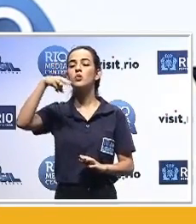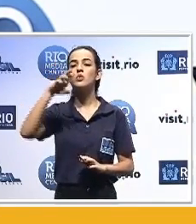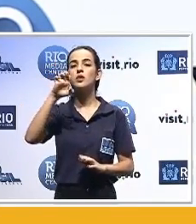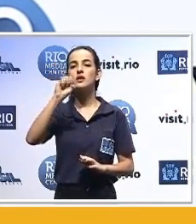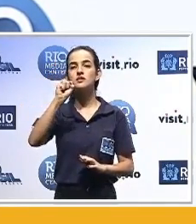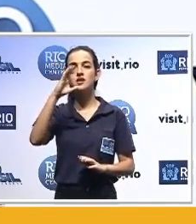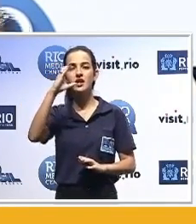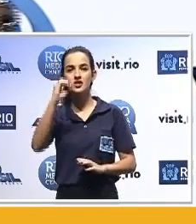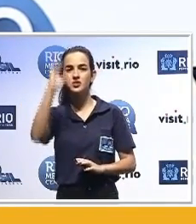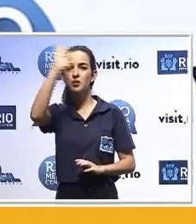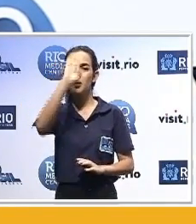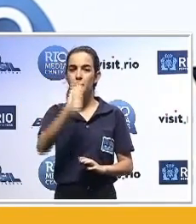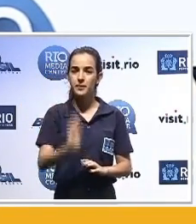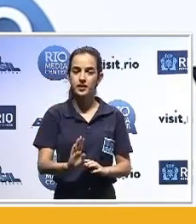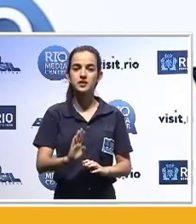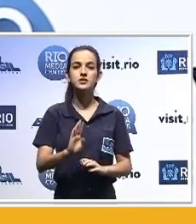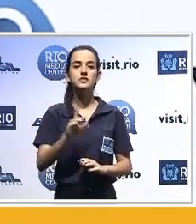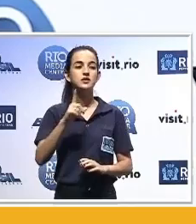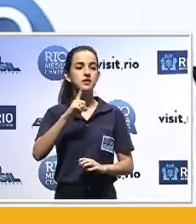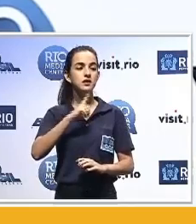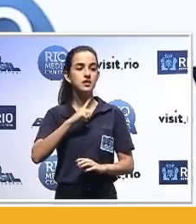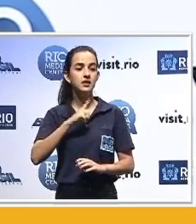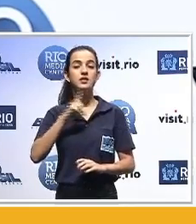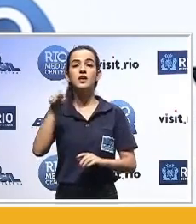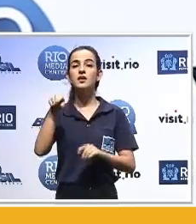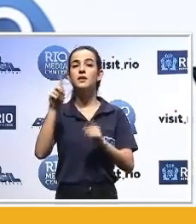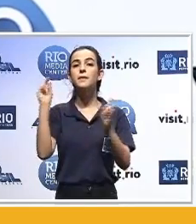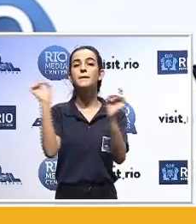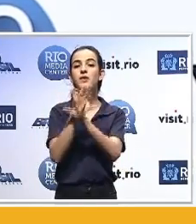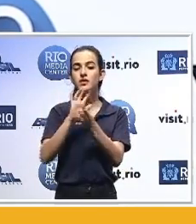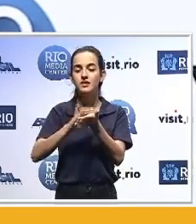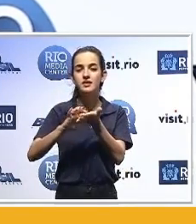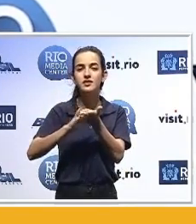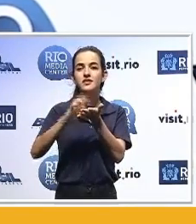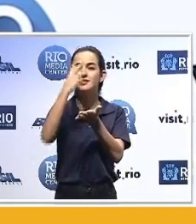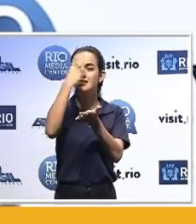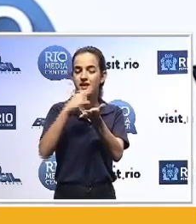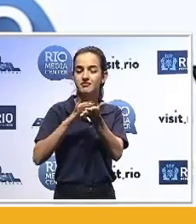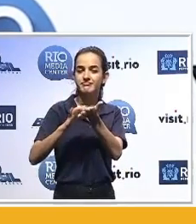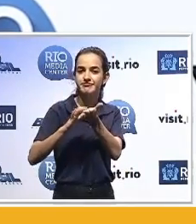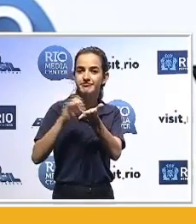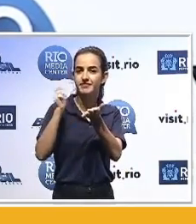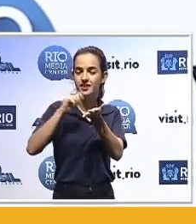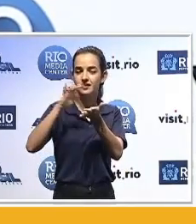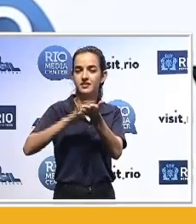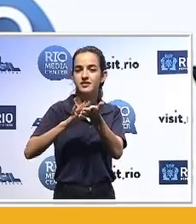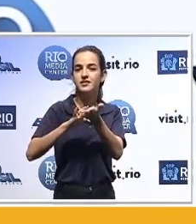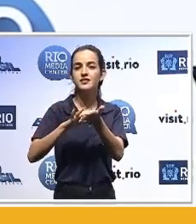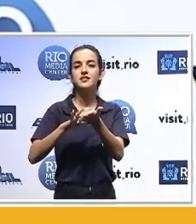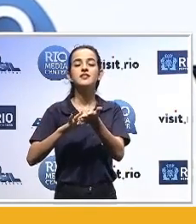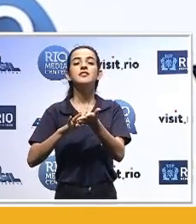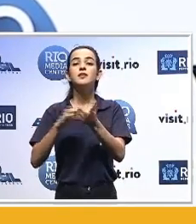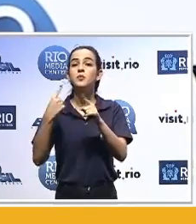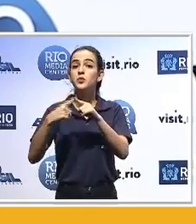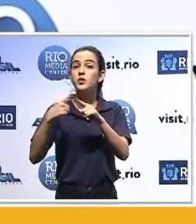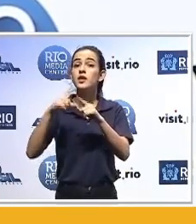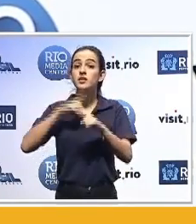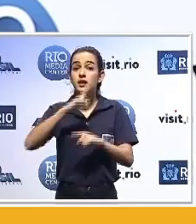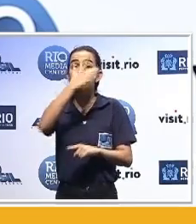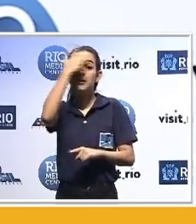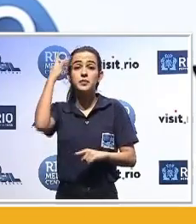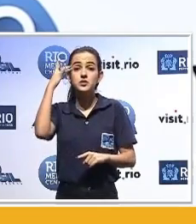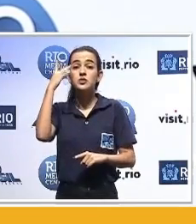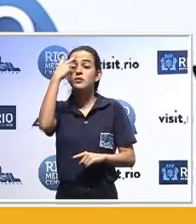Histórico da Unesco do Brasil, nós temos lá o book em Braille. Por quê? Porque um público na Casa Brasil, um público específico que tem